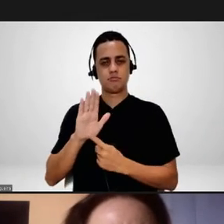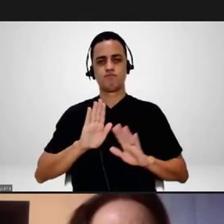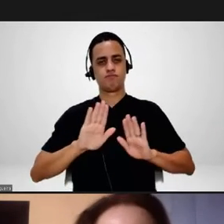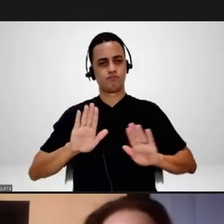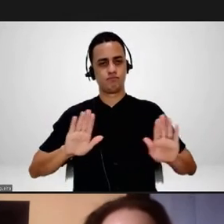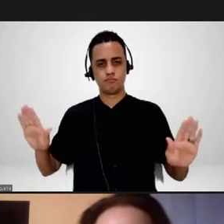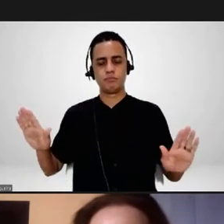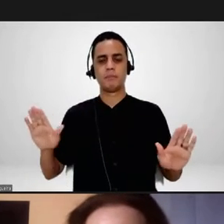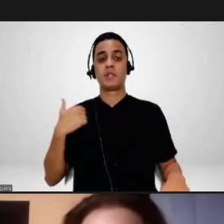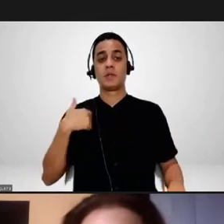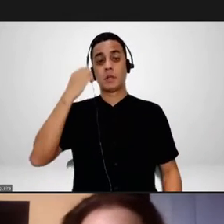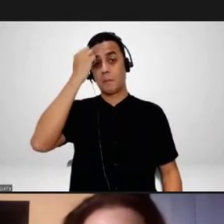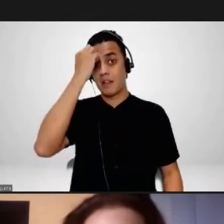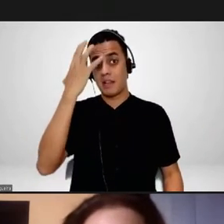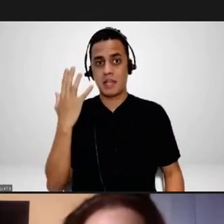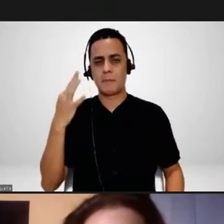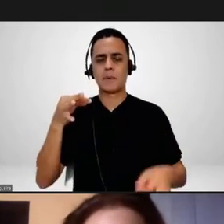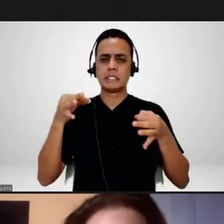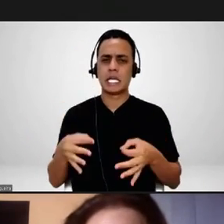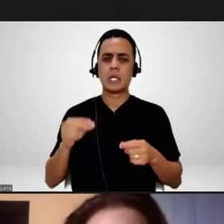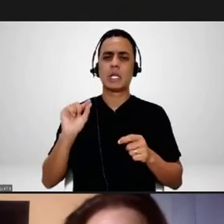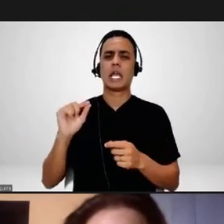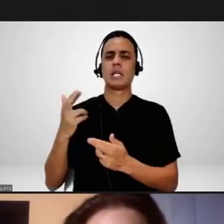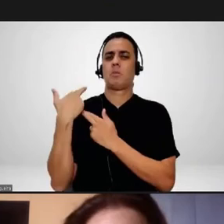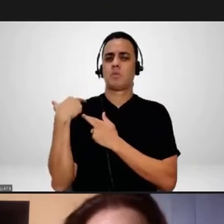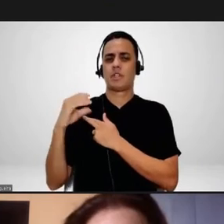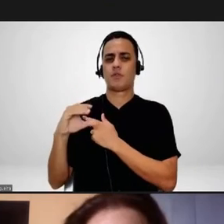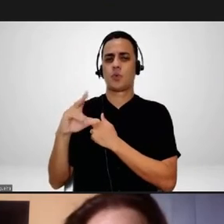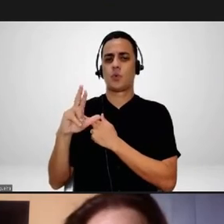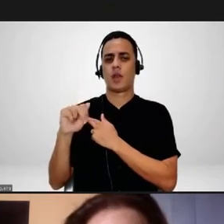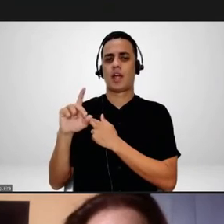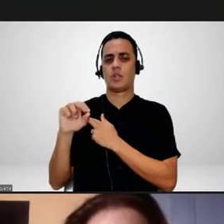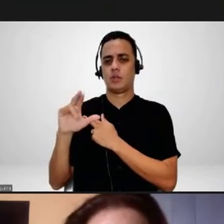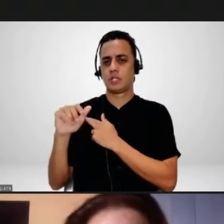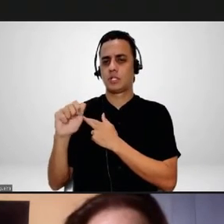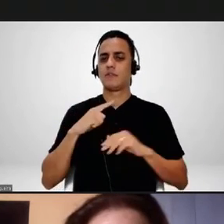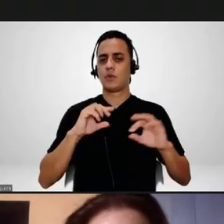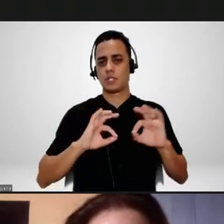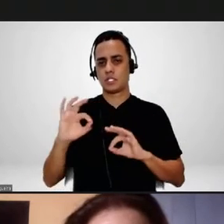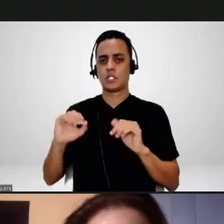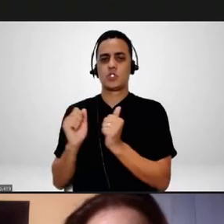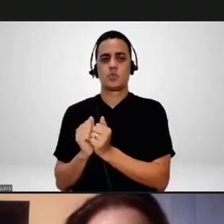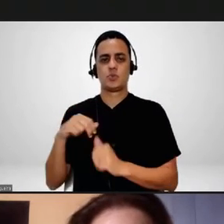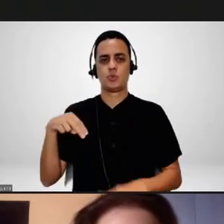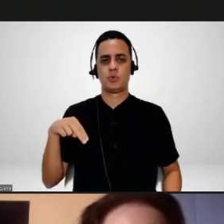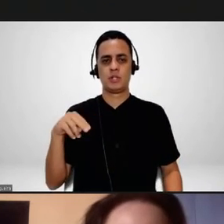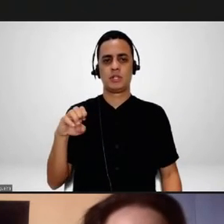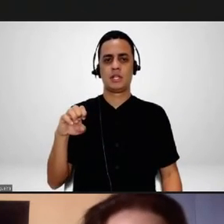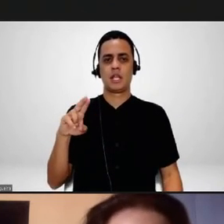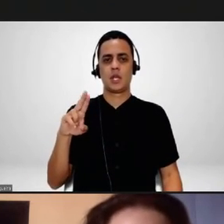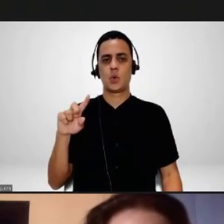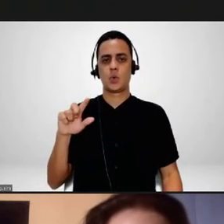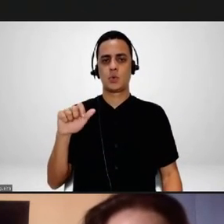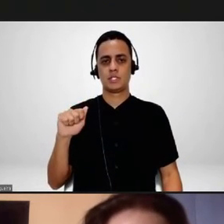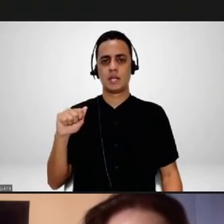eu não me lembro exatamente quem fez a curadoria, mas organizados, e ainda com Neuza Mendes, de peças